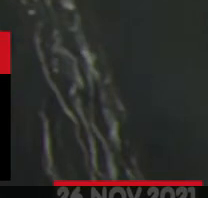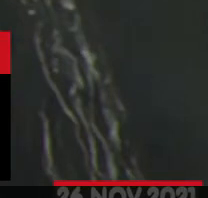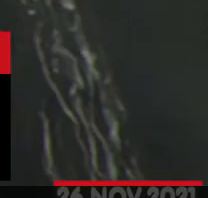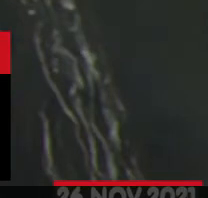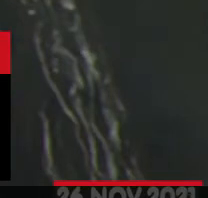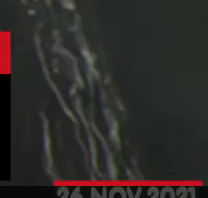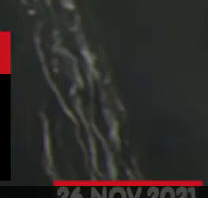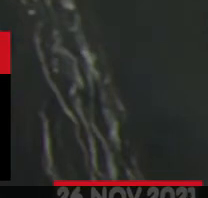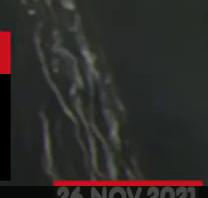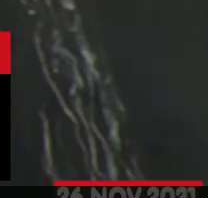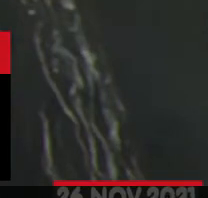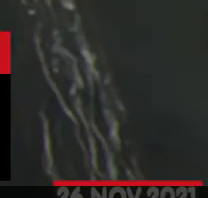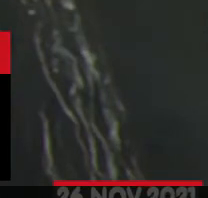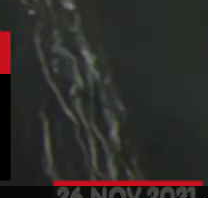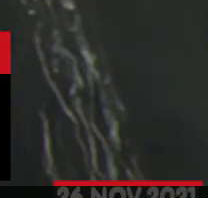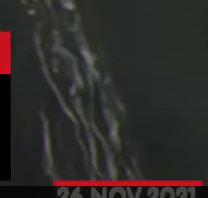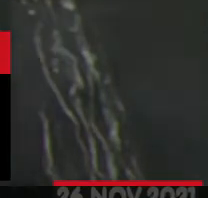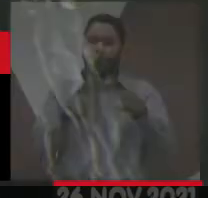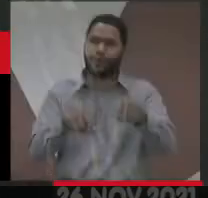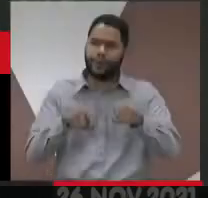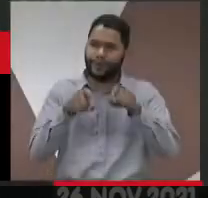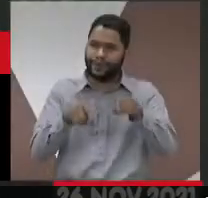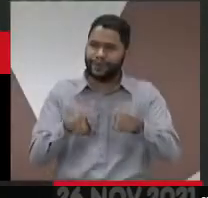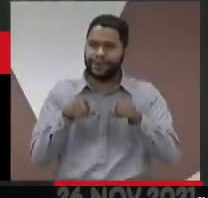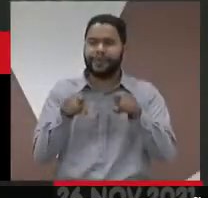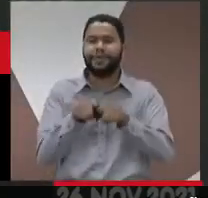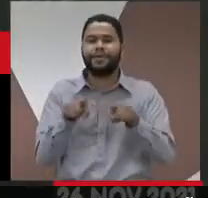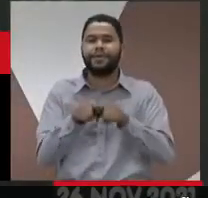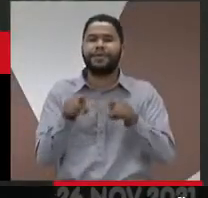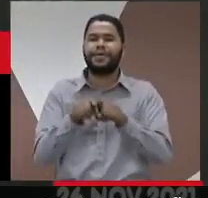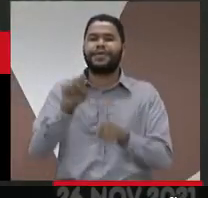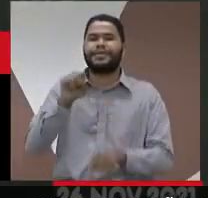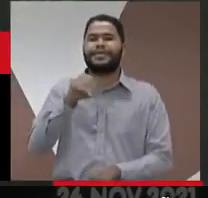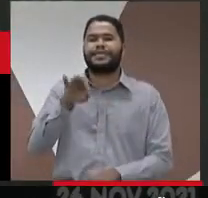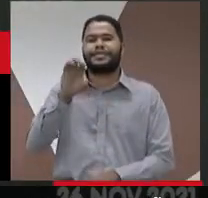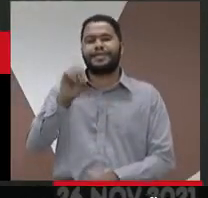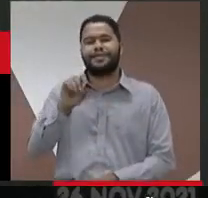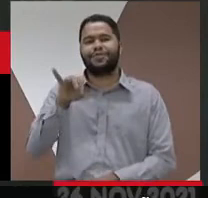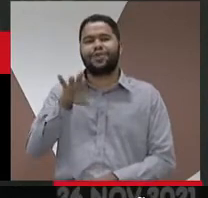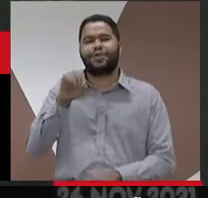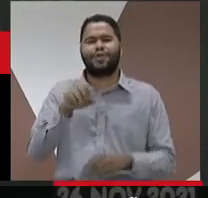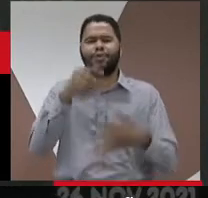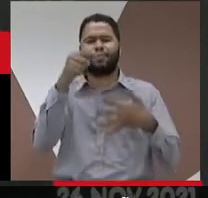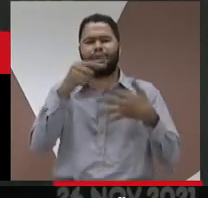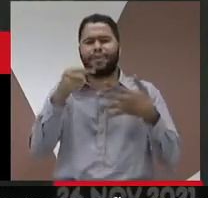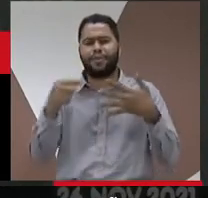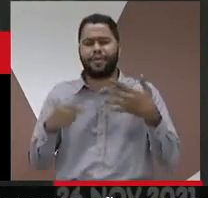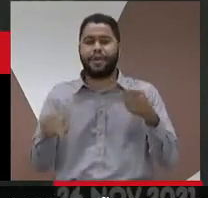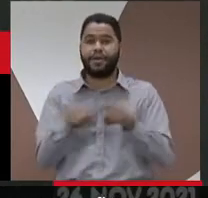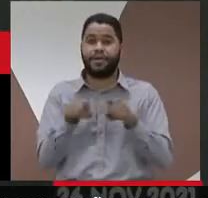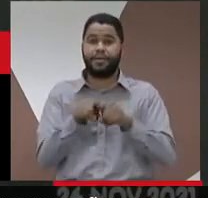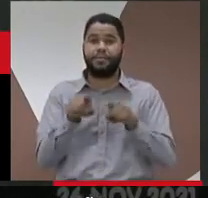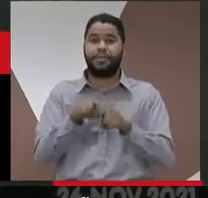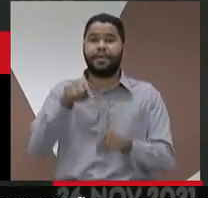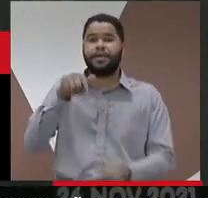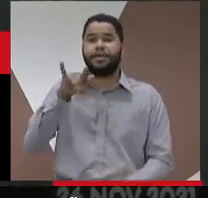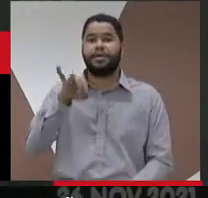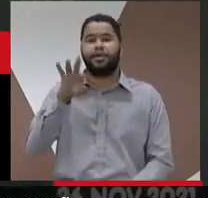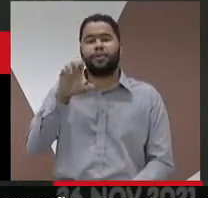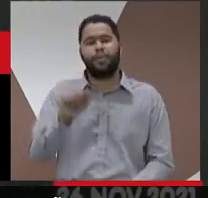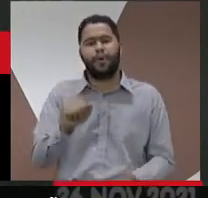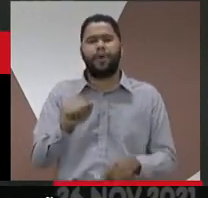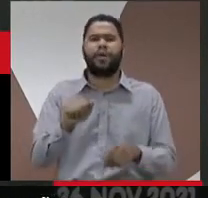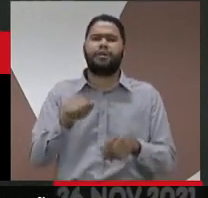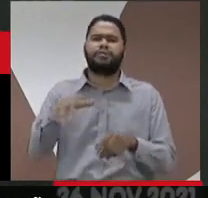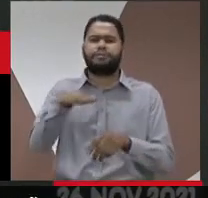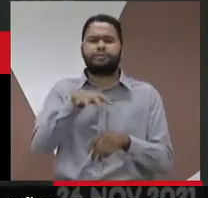comunidades rurais, Taquaraçu de Baixo, Andrexé, Campo do Santo Antônio, Engenho, Anguduro e Macaúbas, e Quilombolas, Pinhões, as